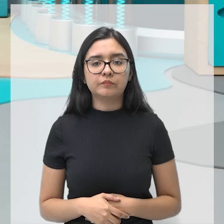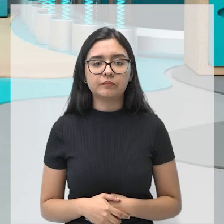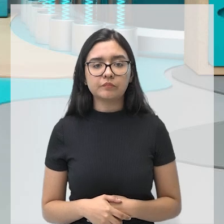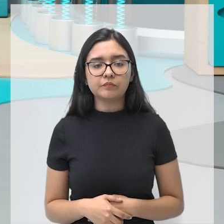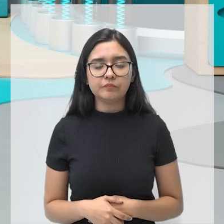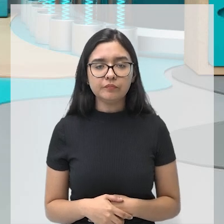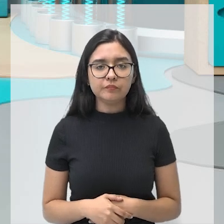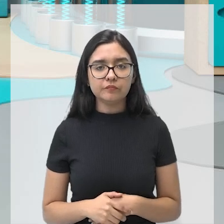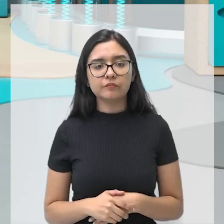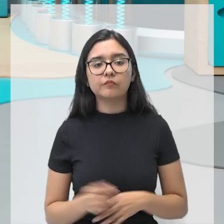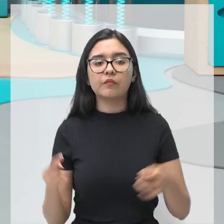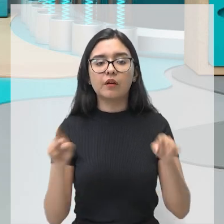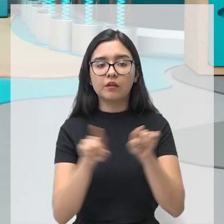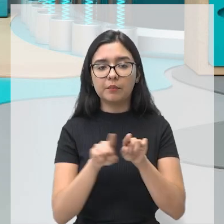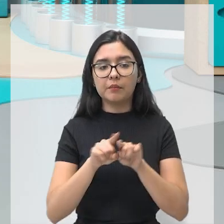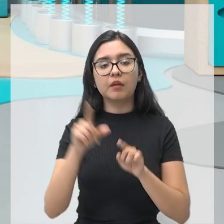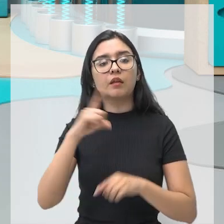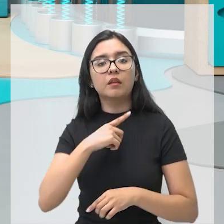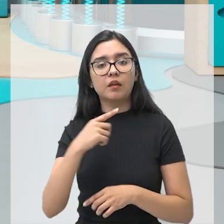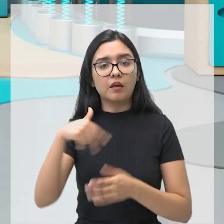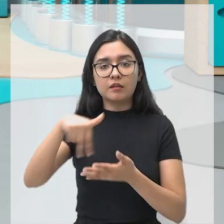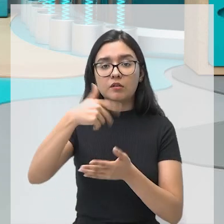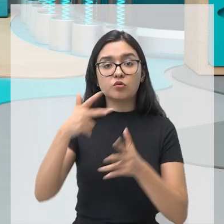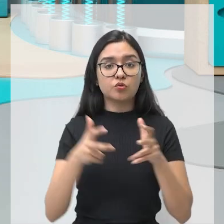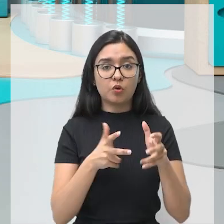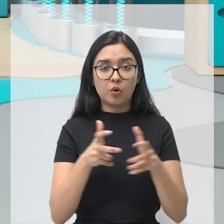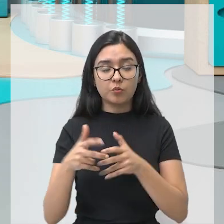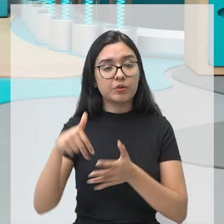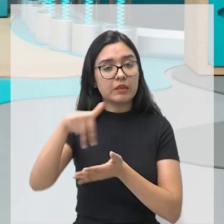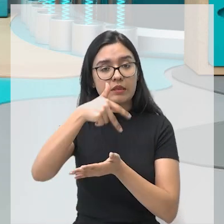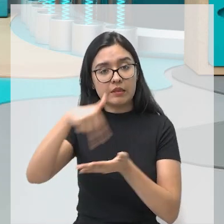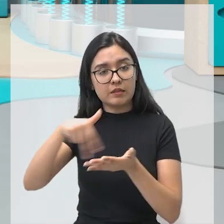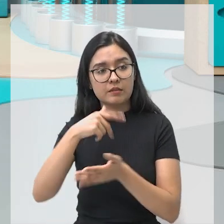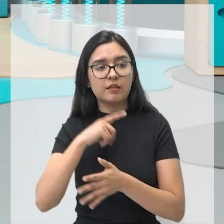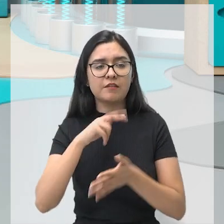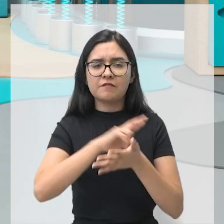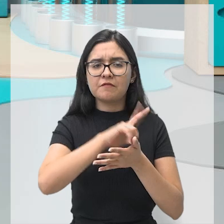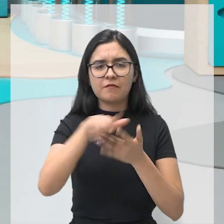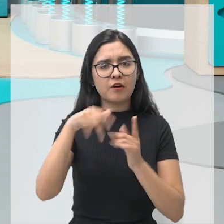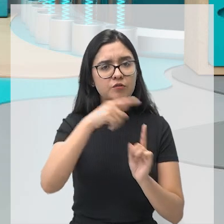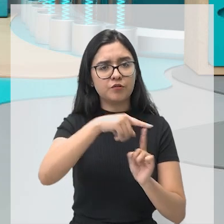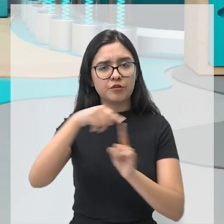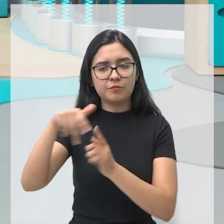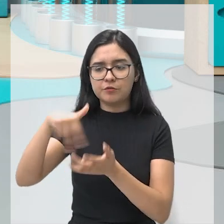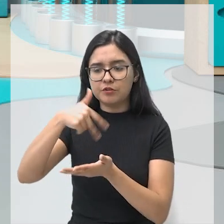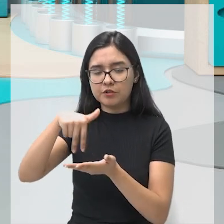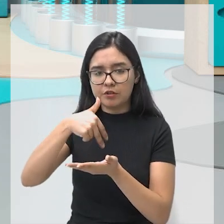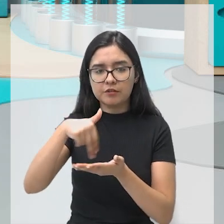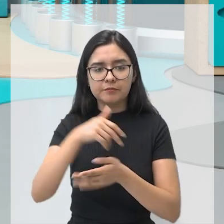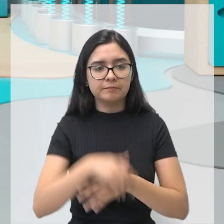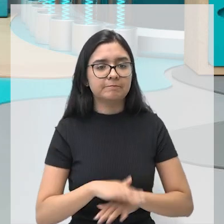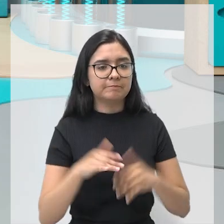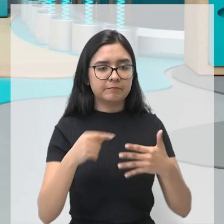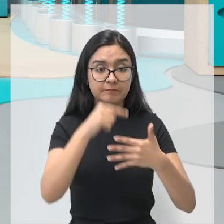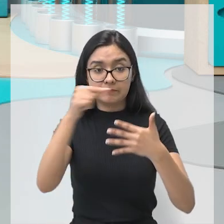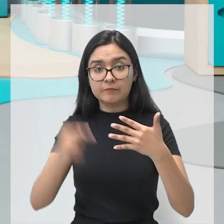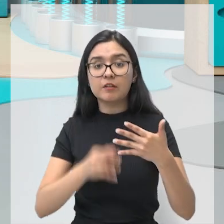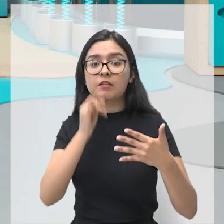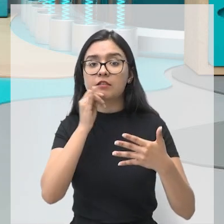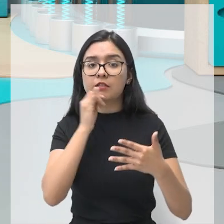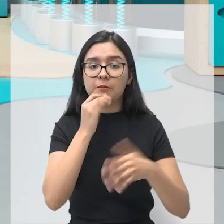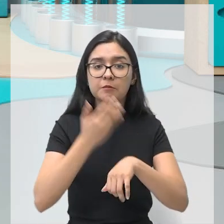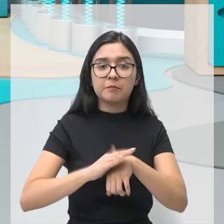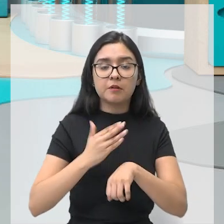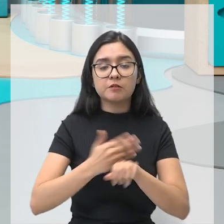perdão. A gente vai ter ali os jogos de dança, que vai combinar diversos ritmos, tá bom? Todos esses são exemplos de